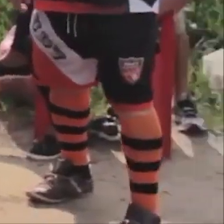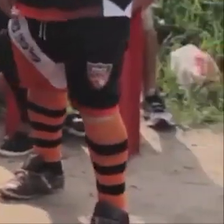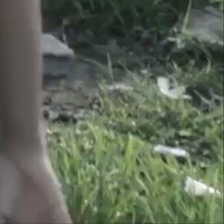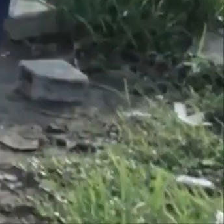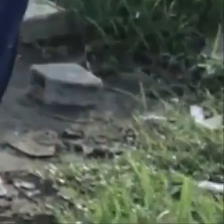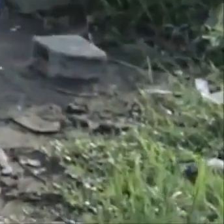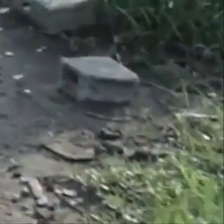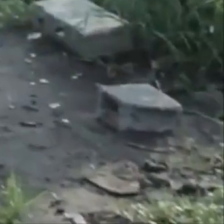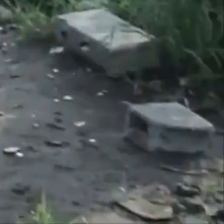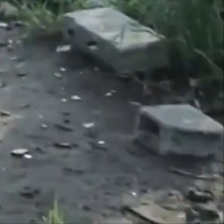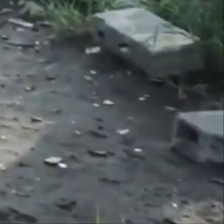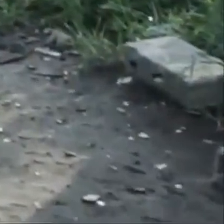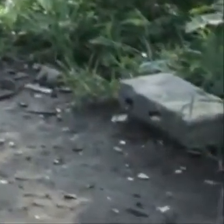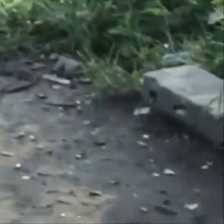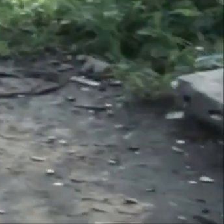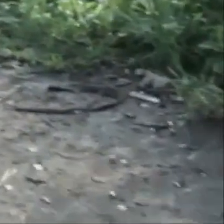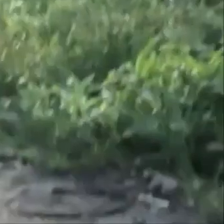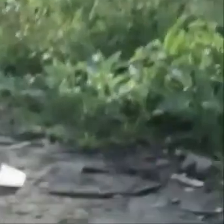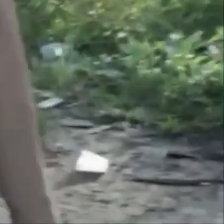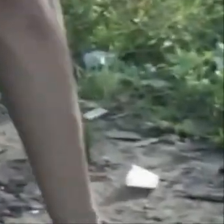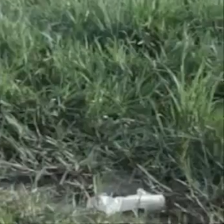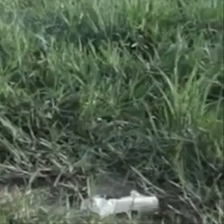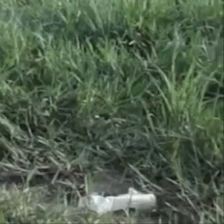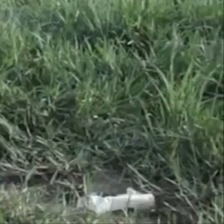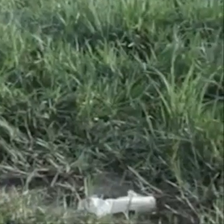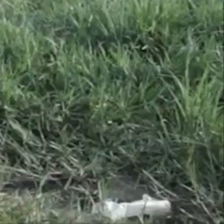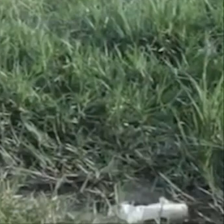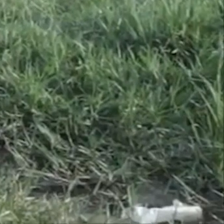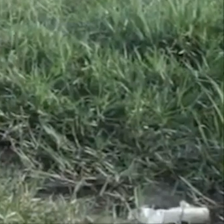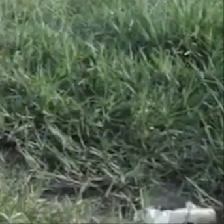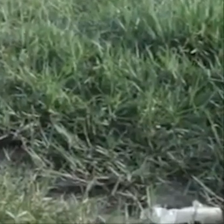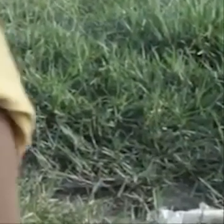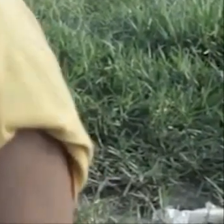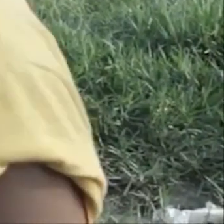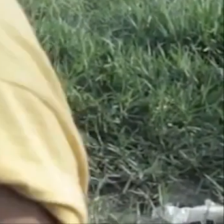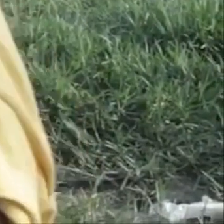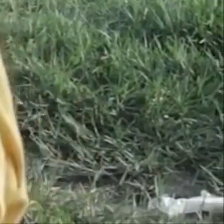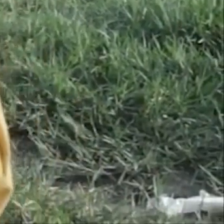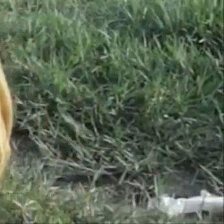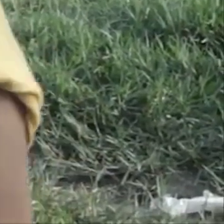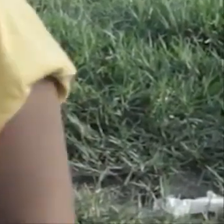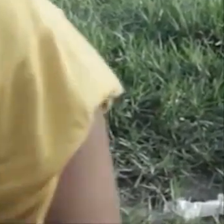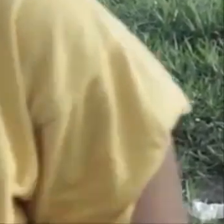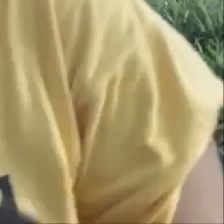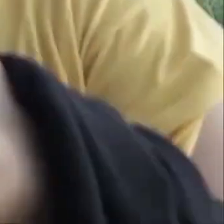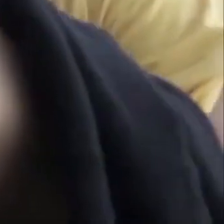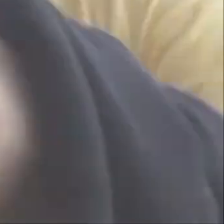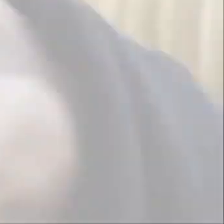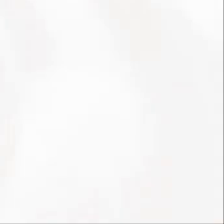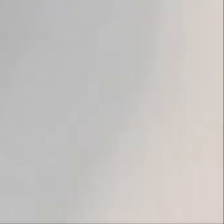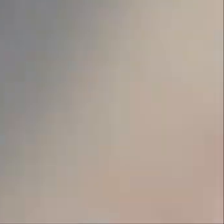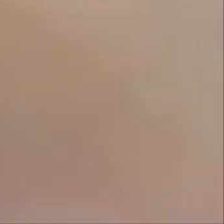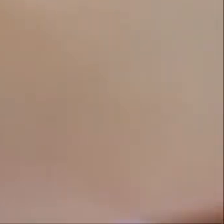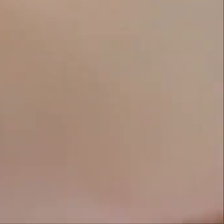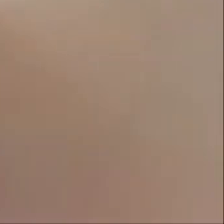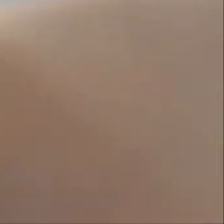Toda vez que eu errava, você dizia pra me soltar, porque você me conduzia.